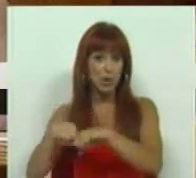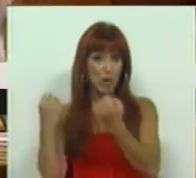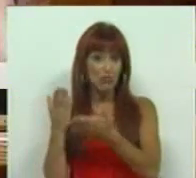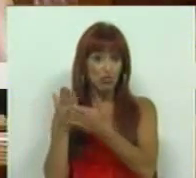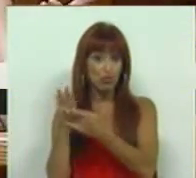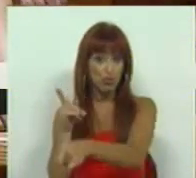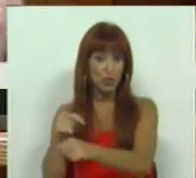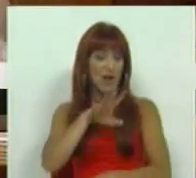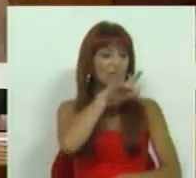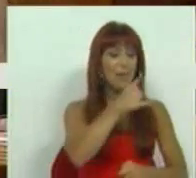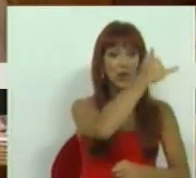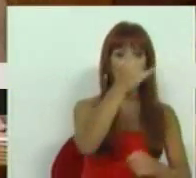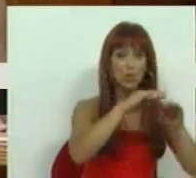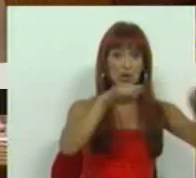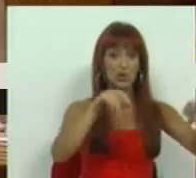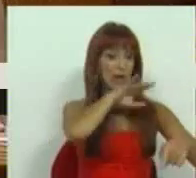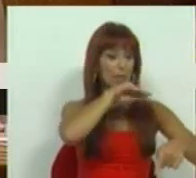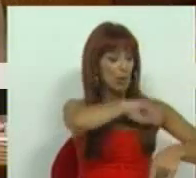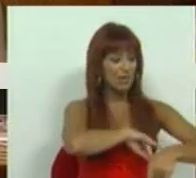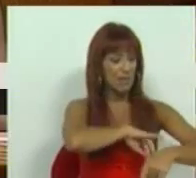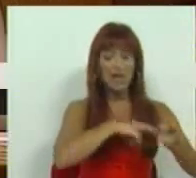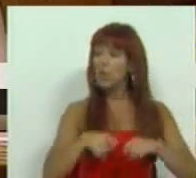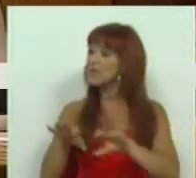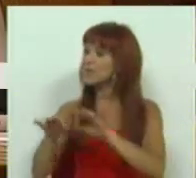social escolar, famílias no segundo escalão da Abono de Família